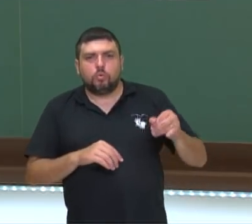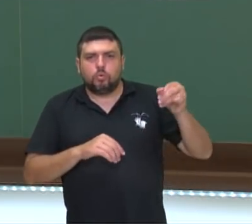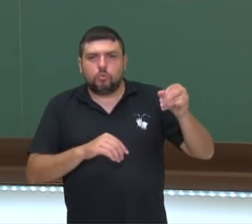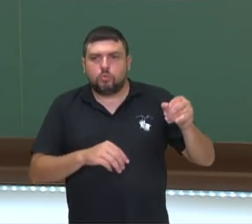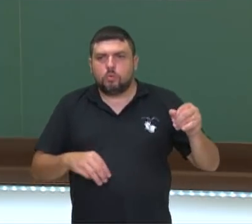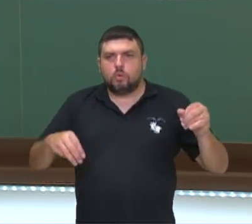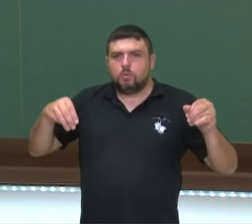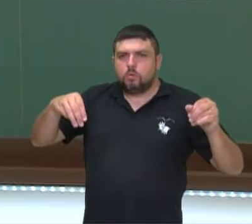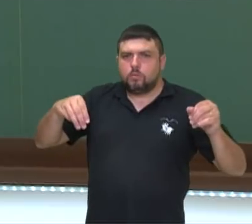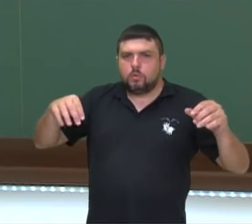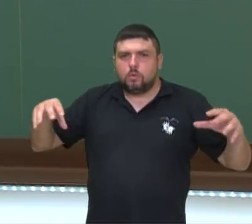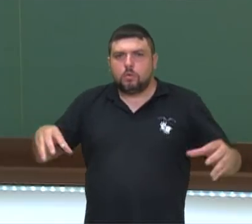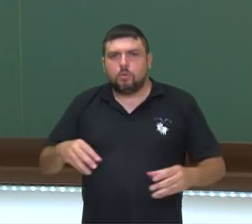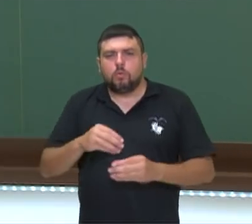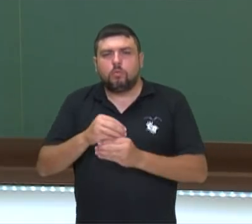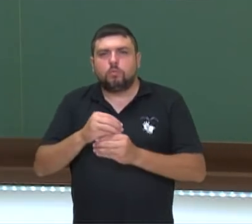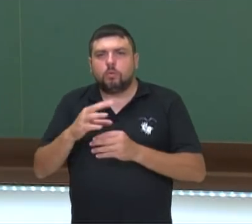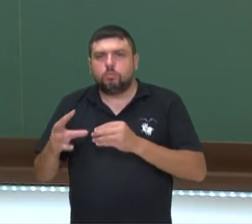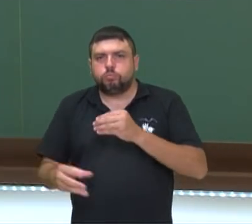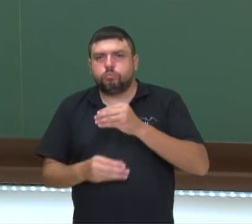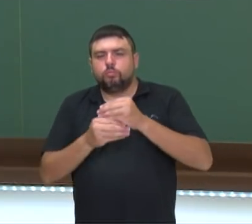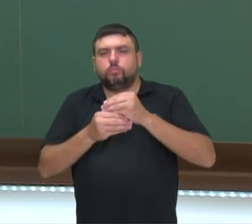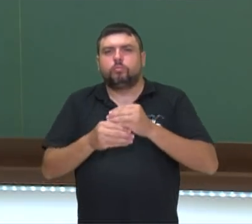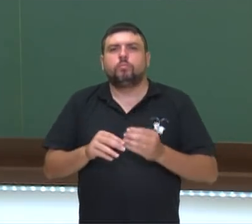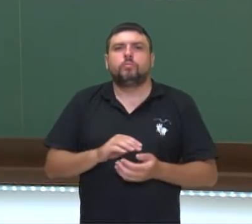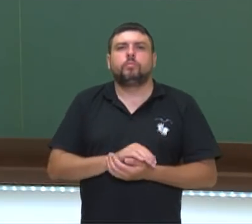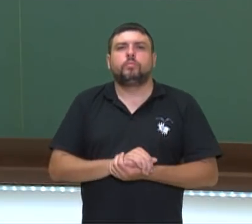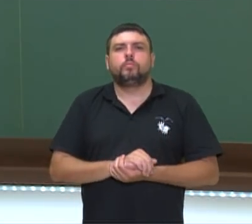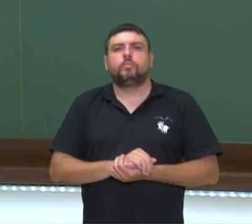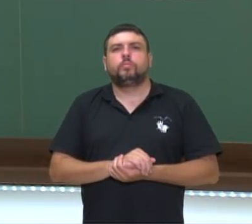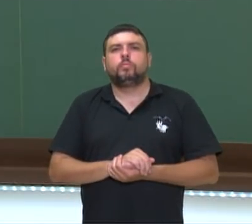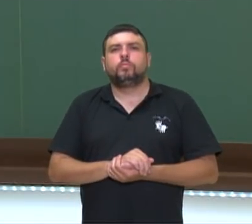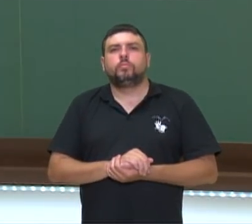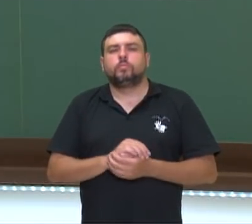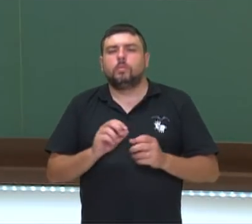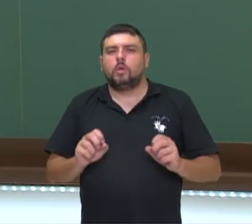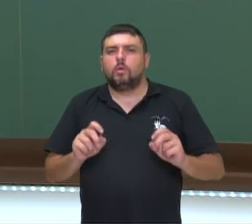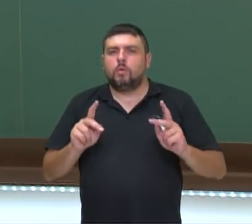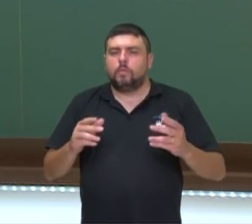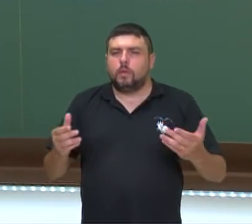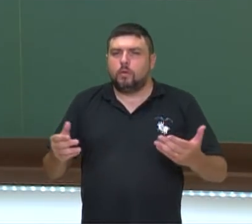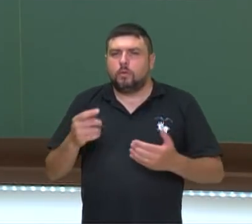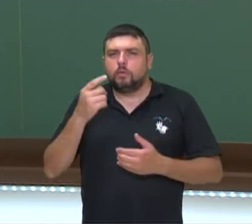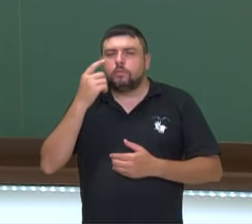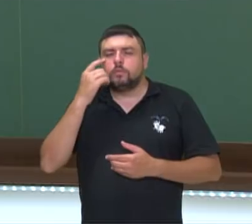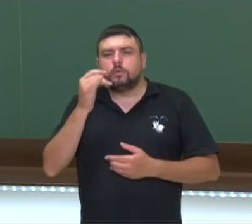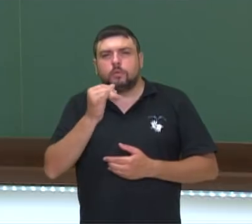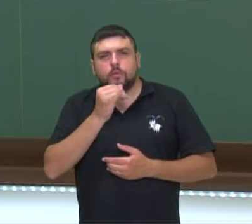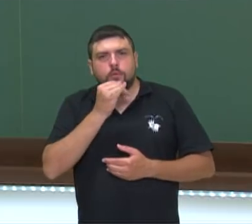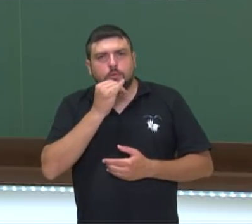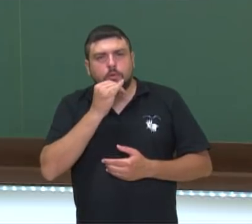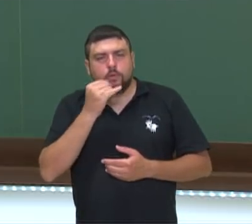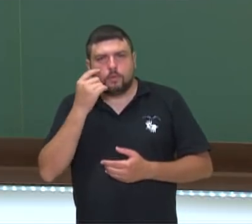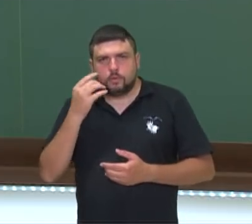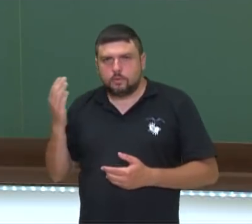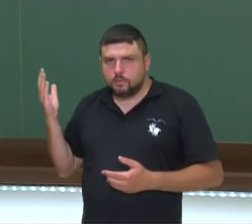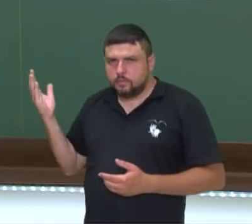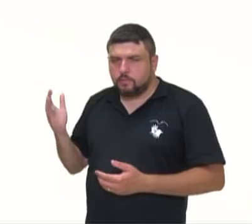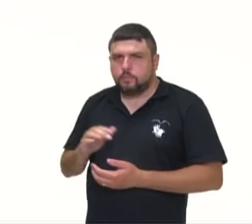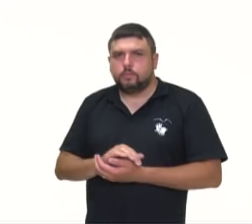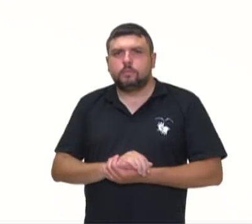expressão para fazer a atualização. Tranquilo, gente? Então, vamos ver um exemplo de aplicação disso que a gente está